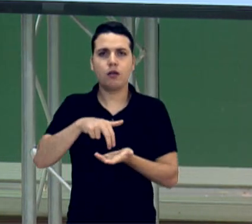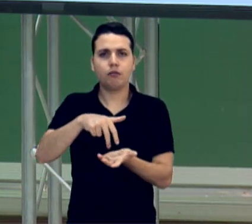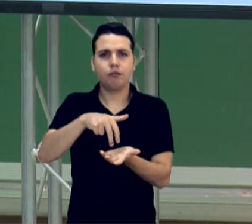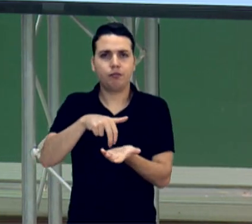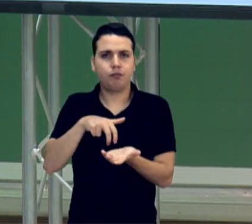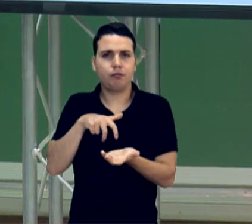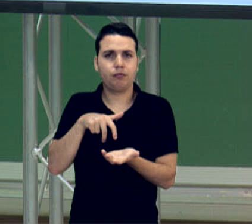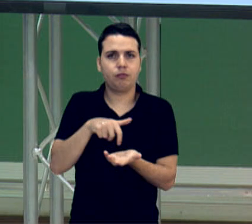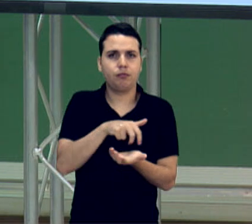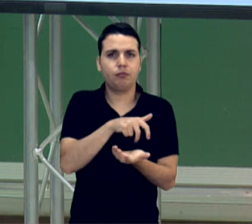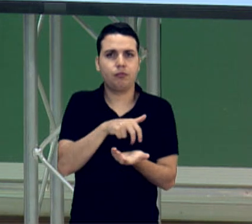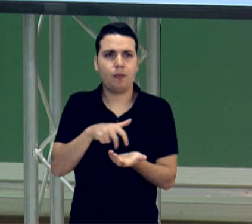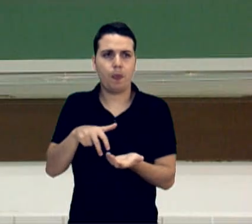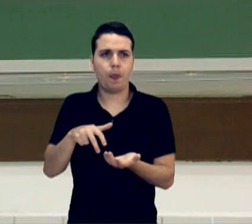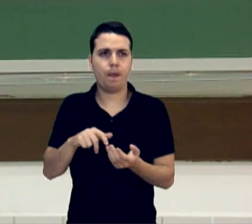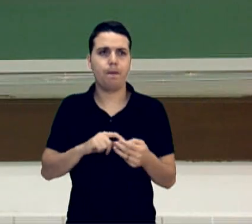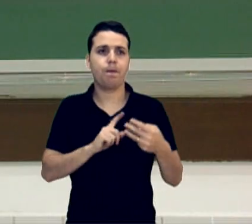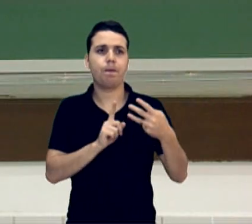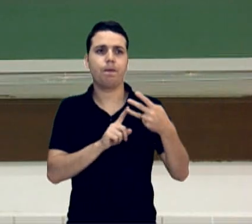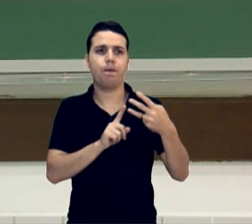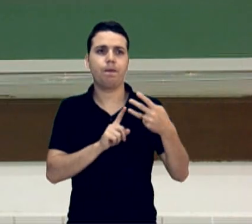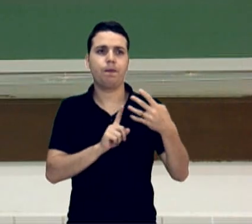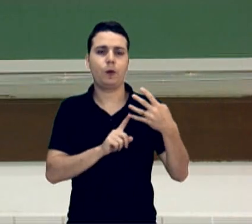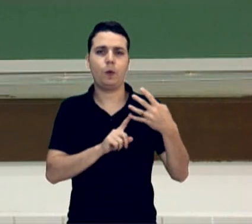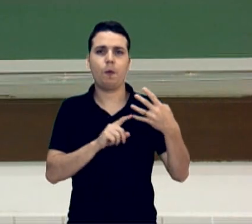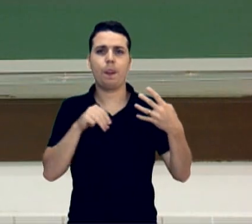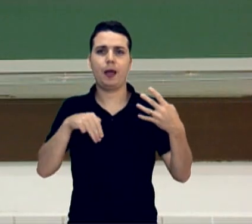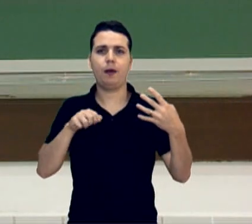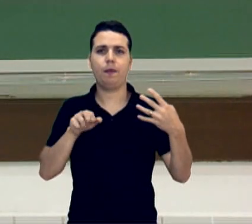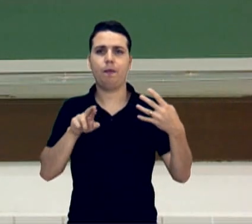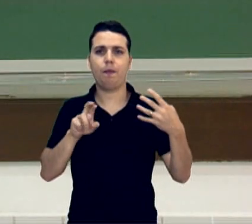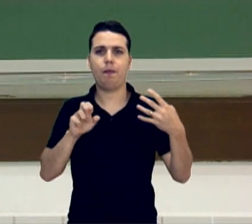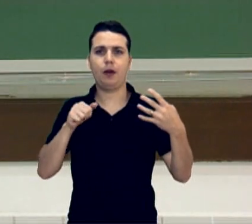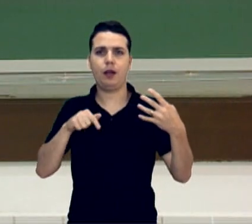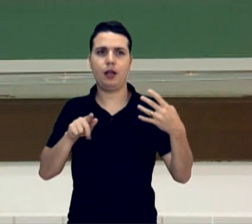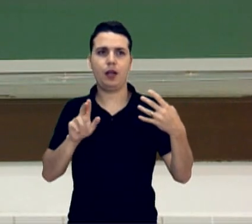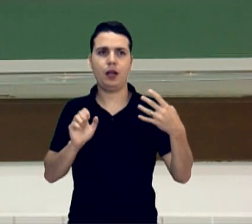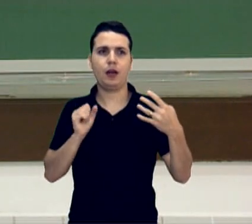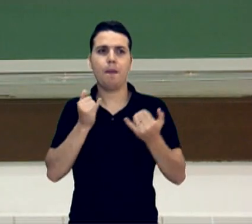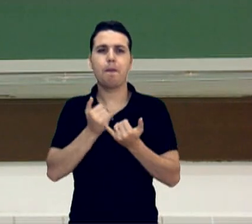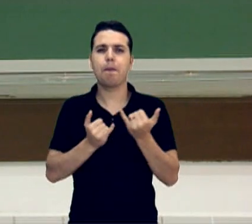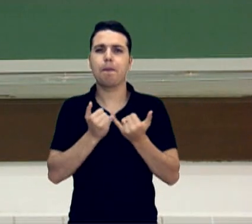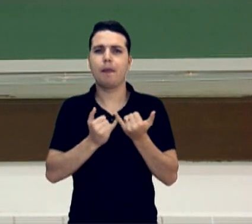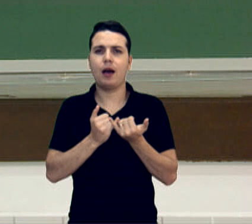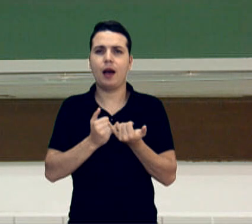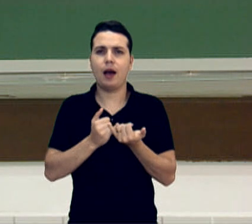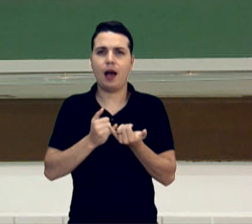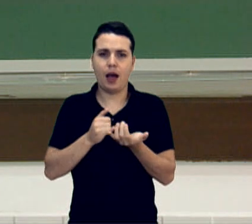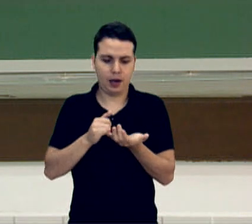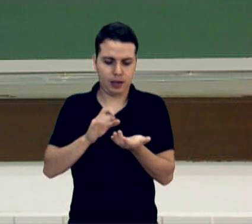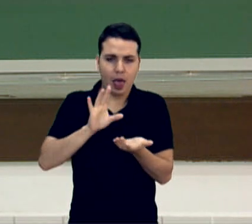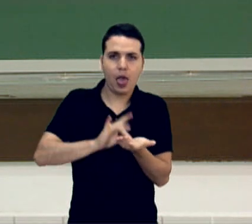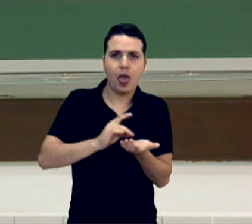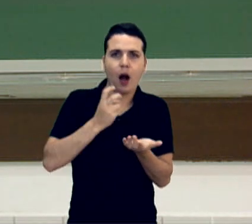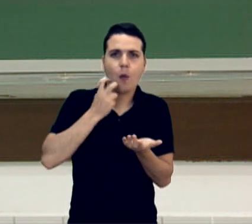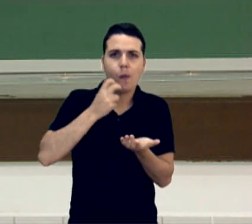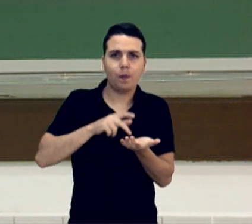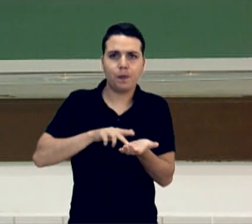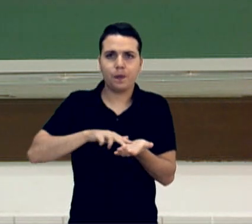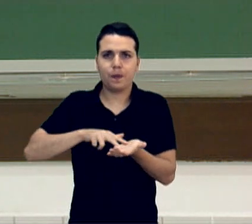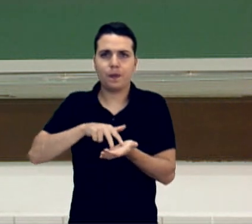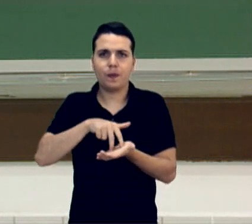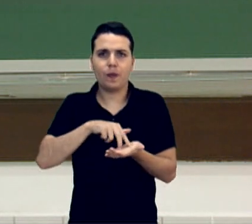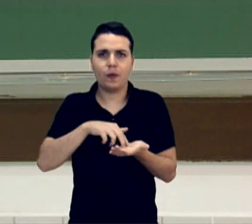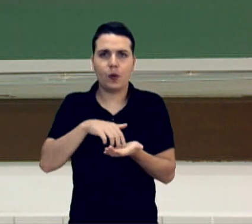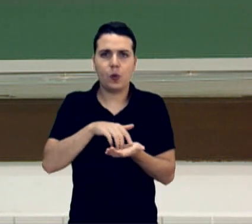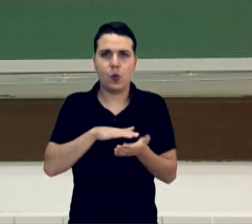para trás. O merengue também, parece que grudou uns chicletes no chão, você quase não tira os pés do chão,